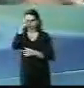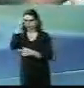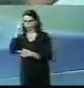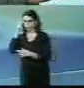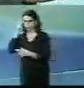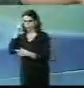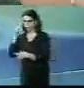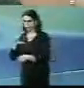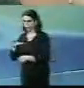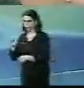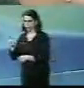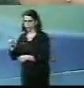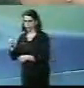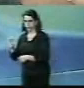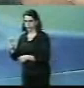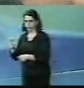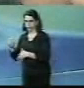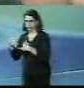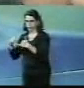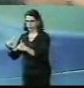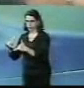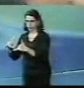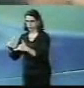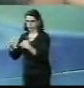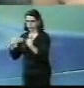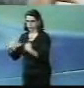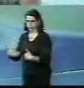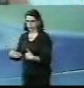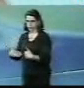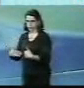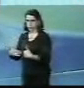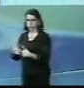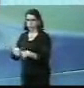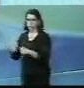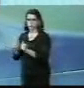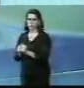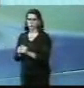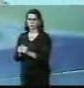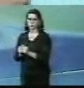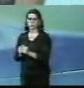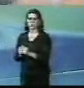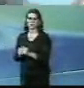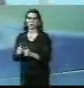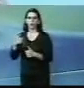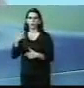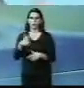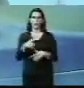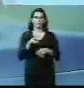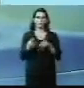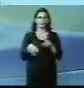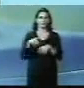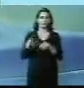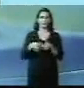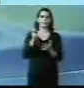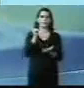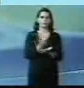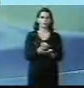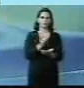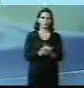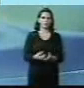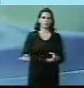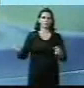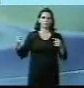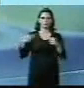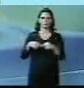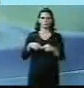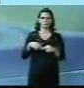por exemplo, um cliente que faz parte de uma rede corporativa, que compartilha com outros computadores o mesmo link com a